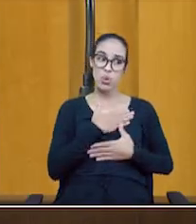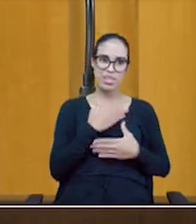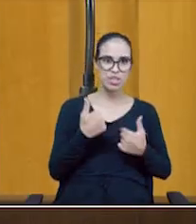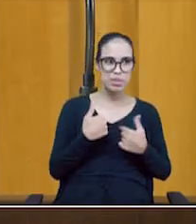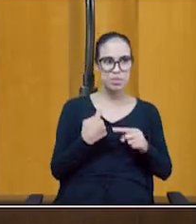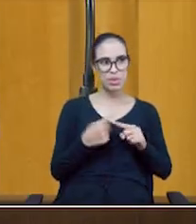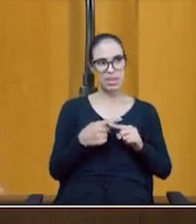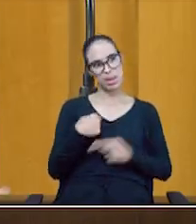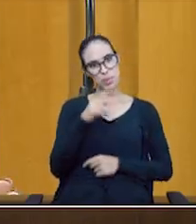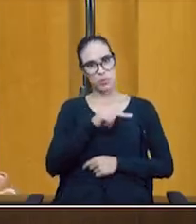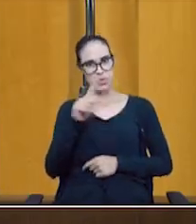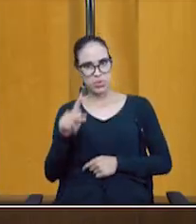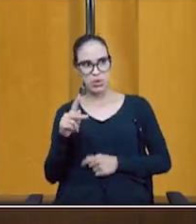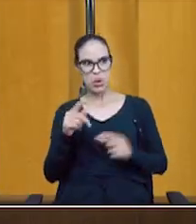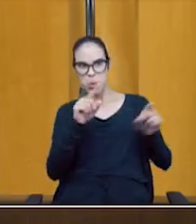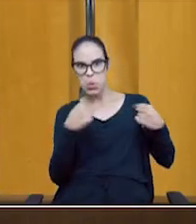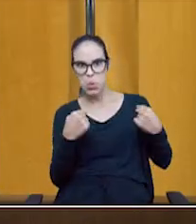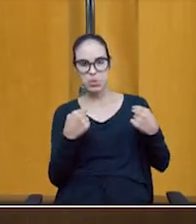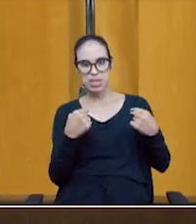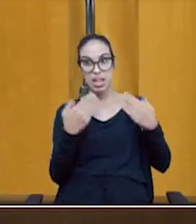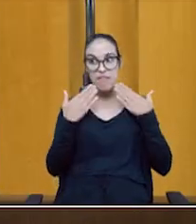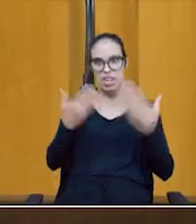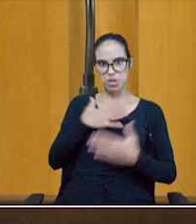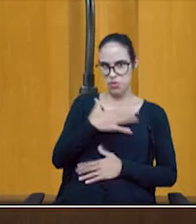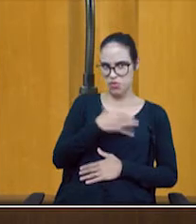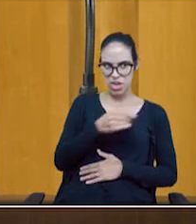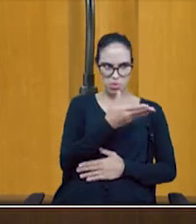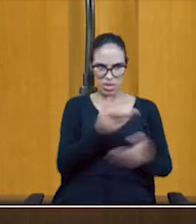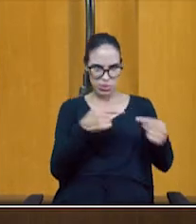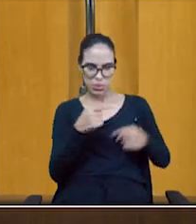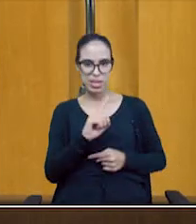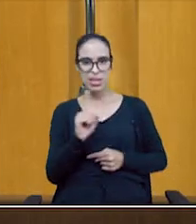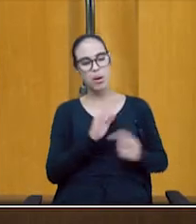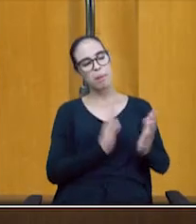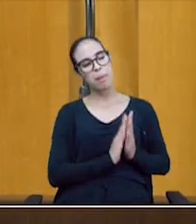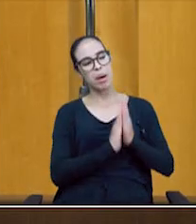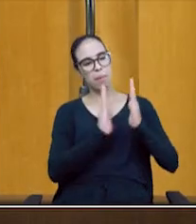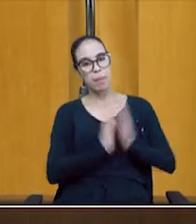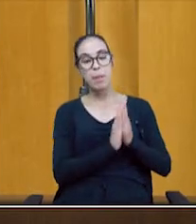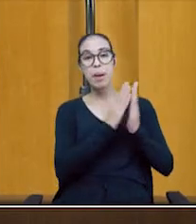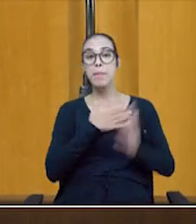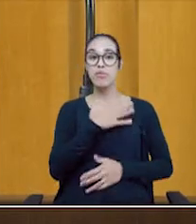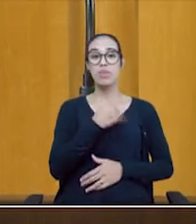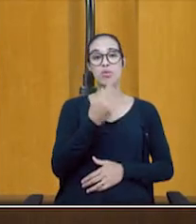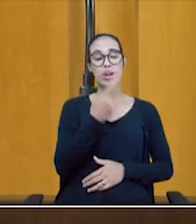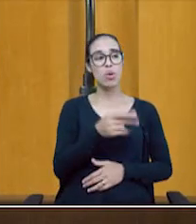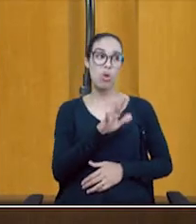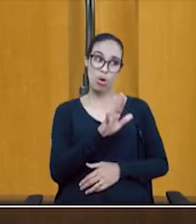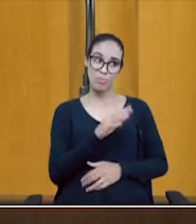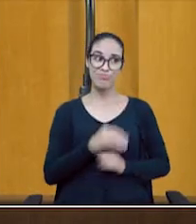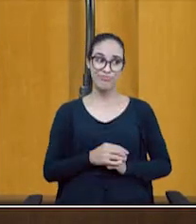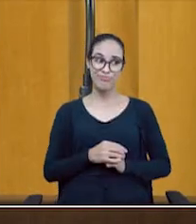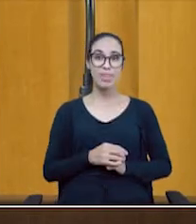mim na frente dos meus filhos. E aí eles pareciam fazer elogio, e meus filhos falaram assim: você não sabe o que foi ser criado por minha